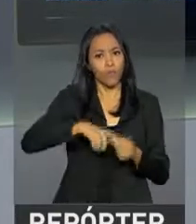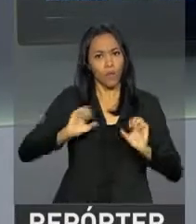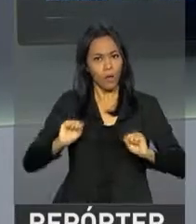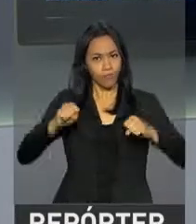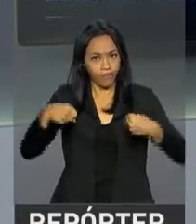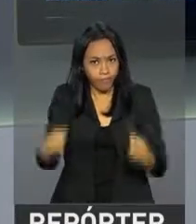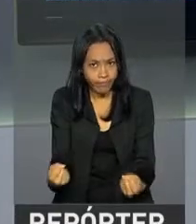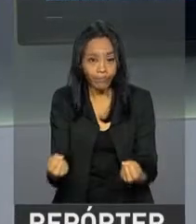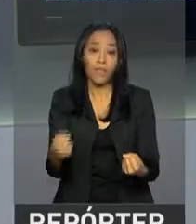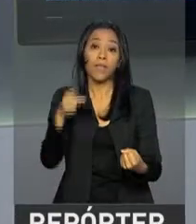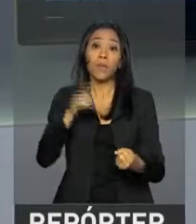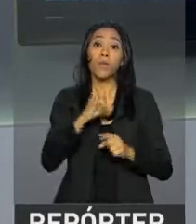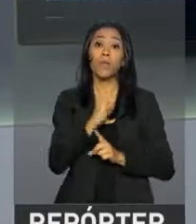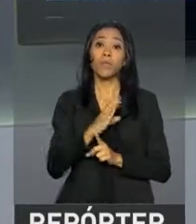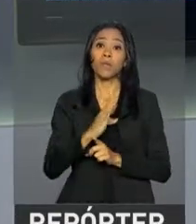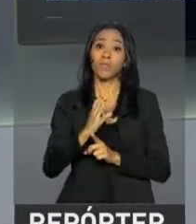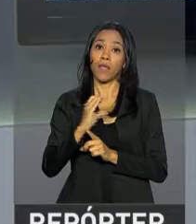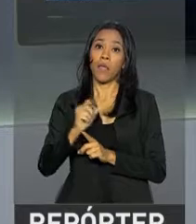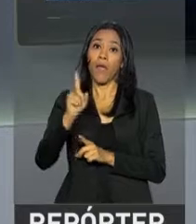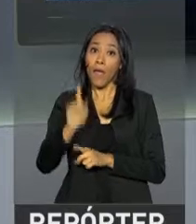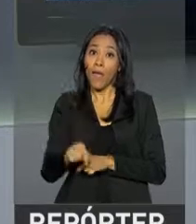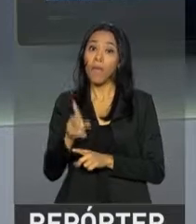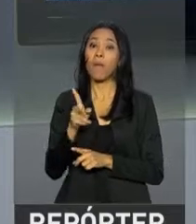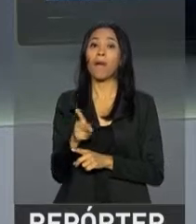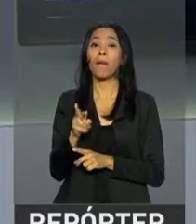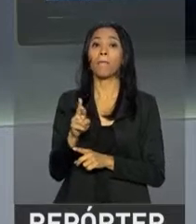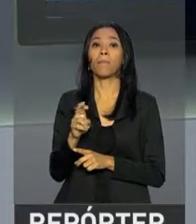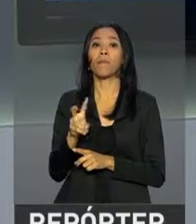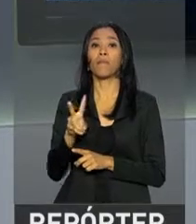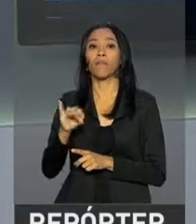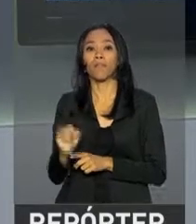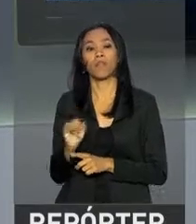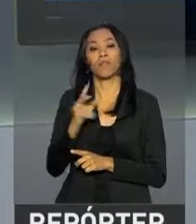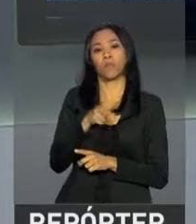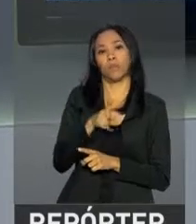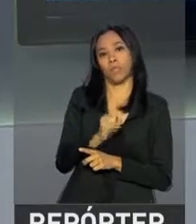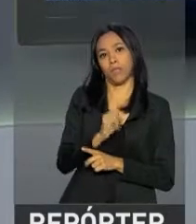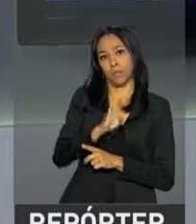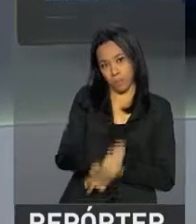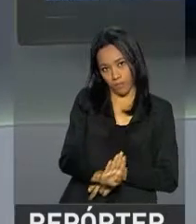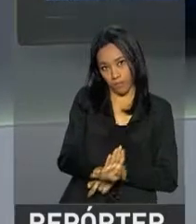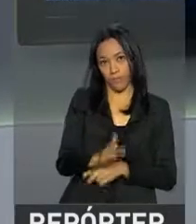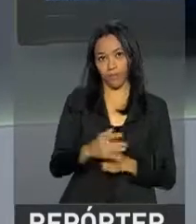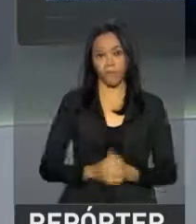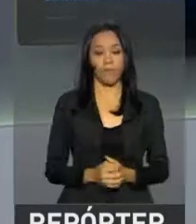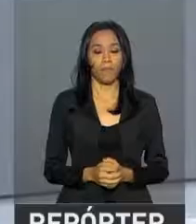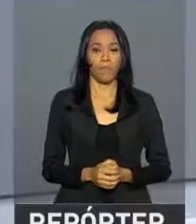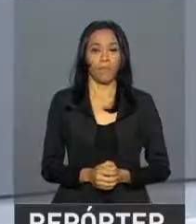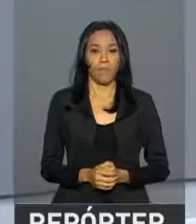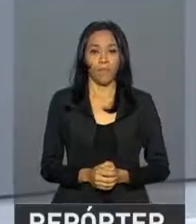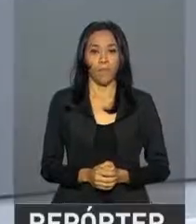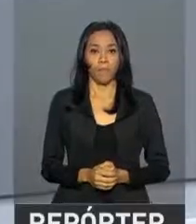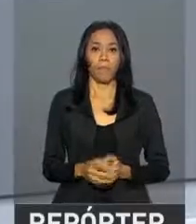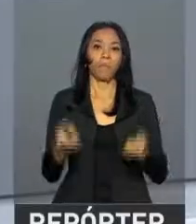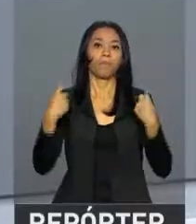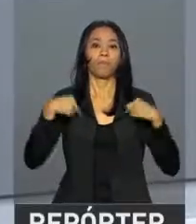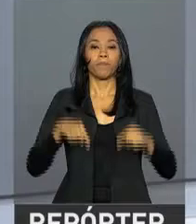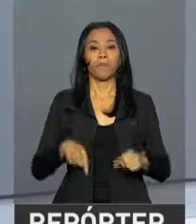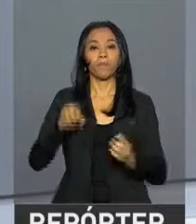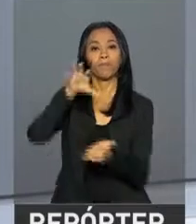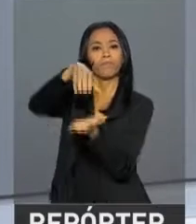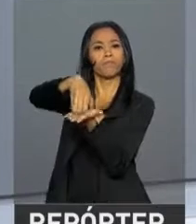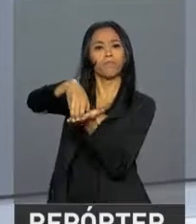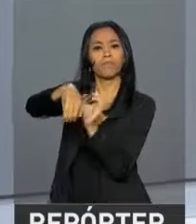IBCBR é considerado uma prévia do PIB, a soma de todos os bens e serviços produzidos no país. A